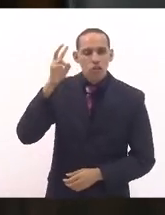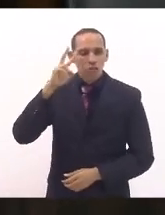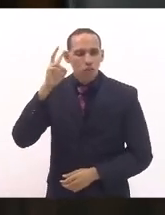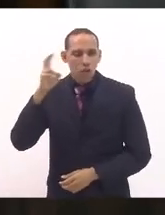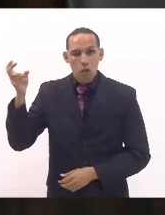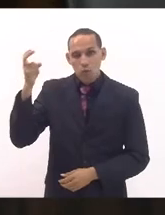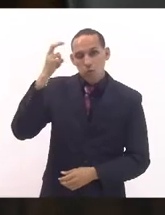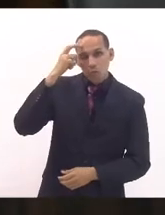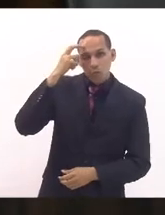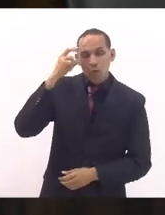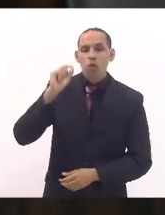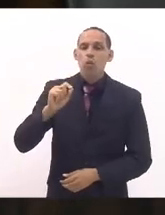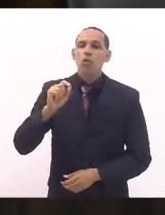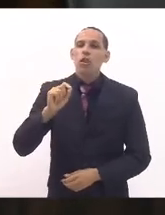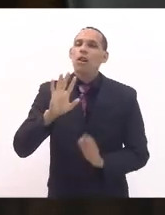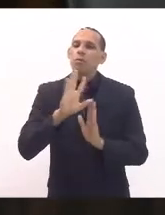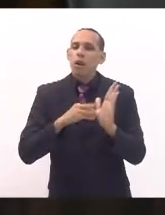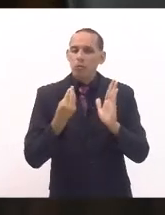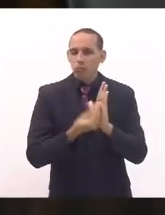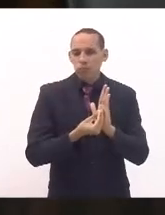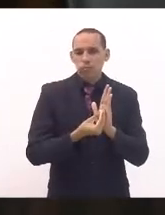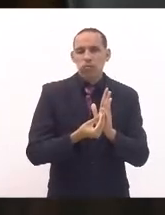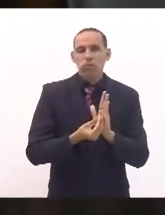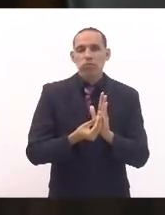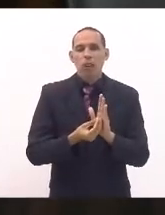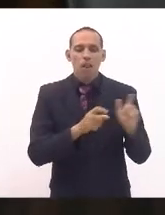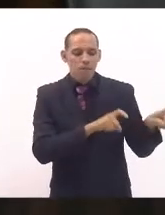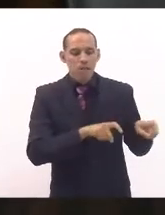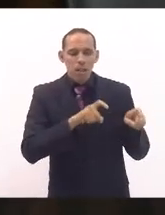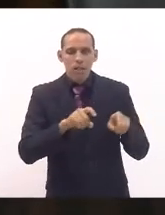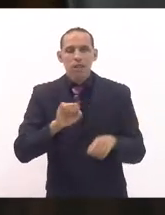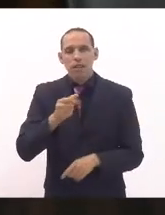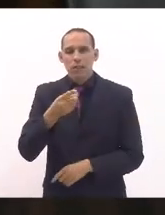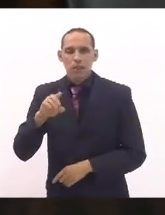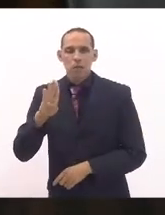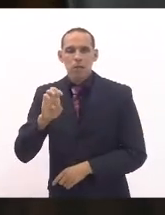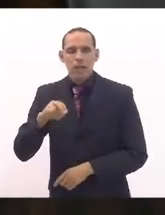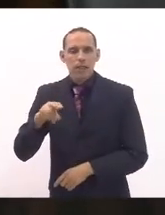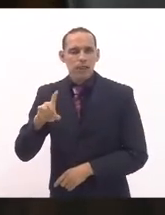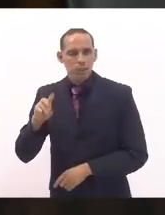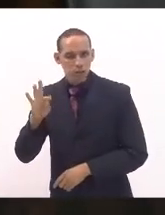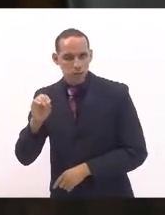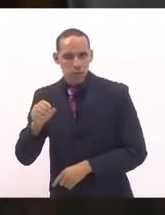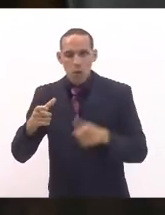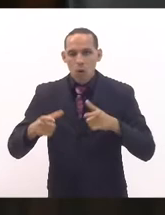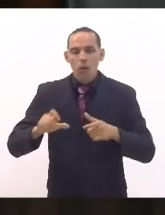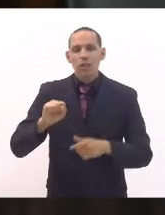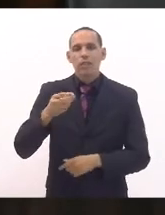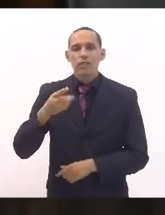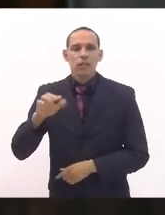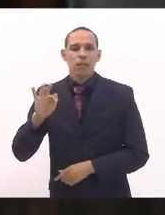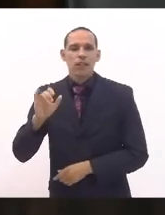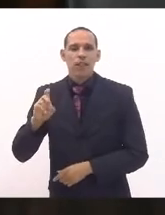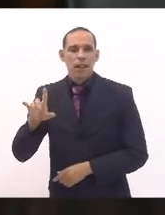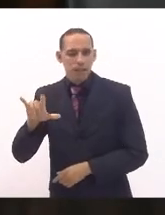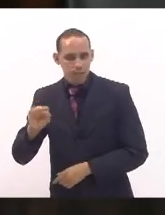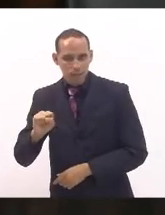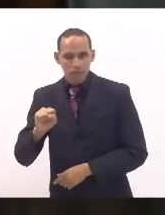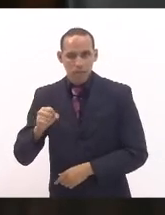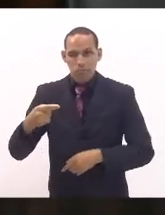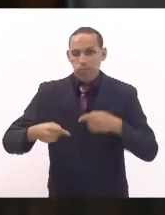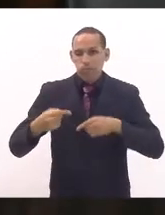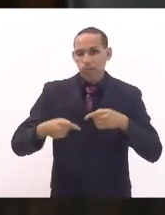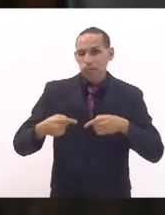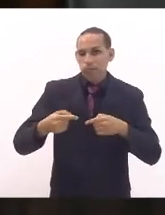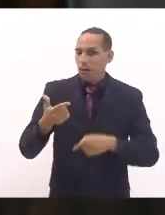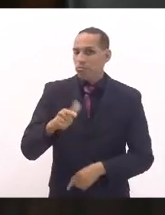Janeiro, o quilombo Fazenda São Benedito, localizado em São Fidélis, Rio de Janeiro e da Outras Providências. Em discussão, não havendo quem